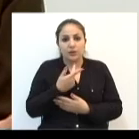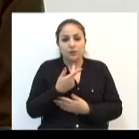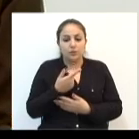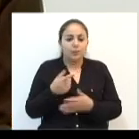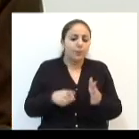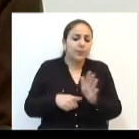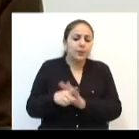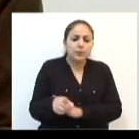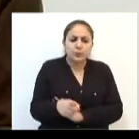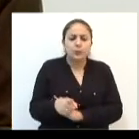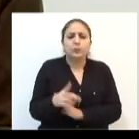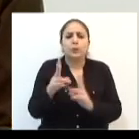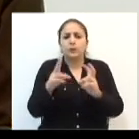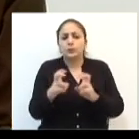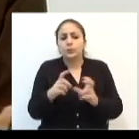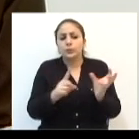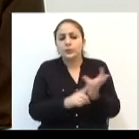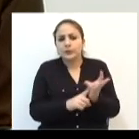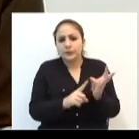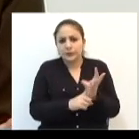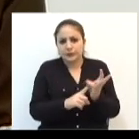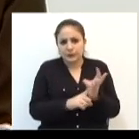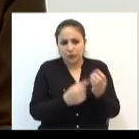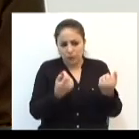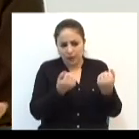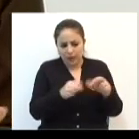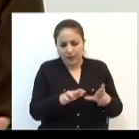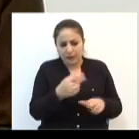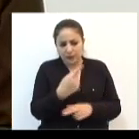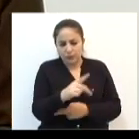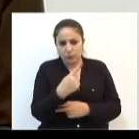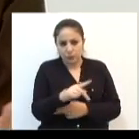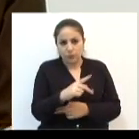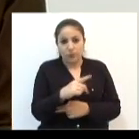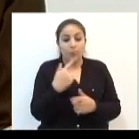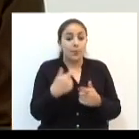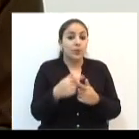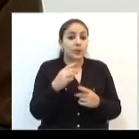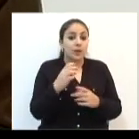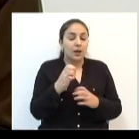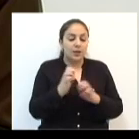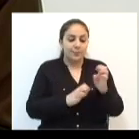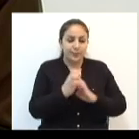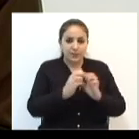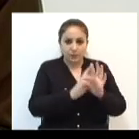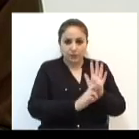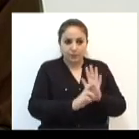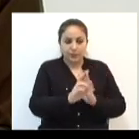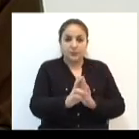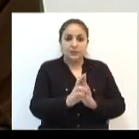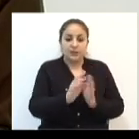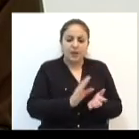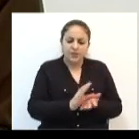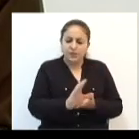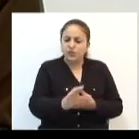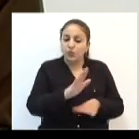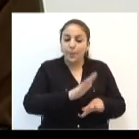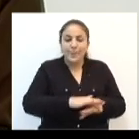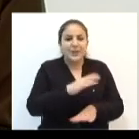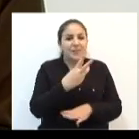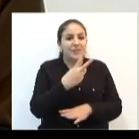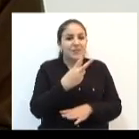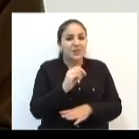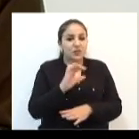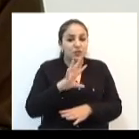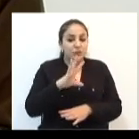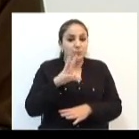sobre o trigo, que é a sua área, porque a empresa que você representa investiu então mais de 20 milhões